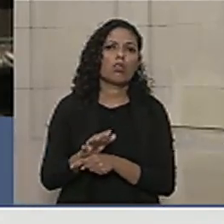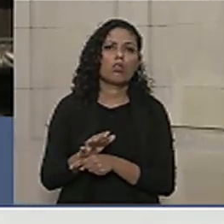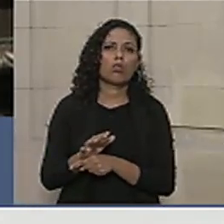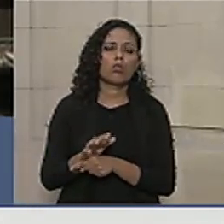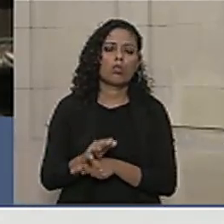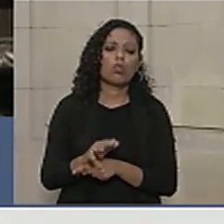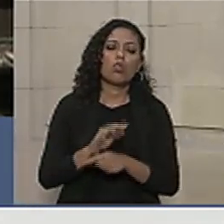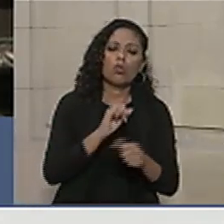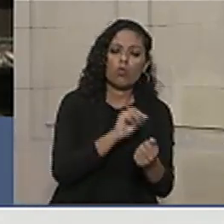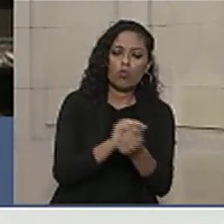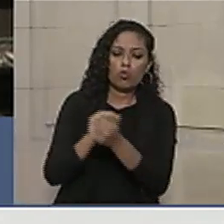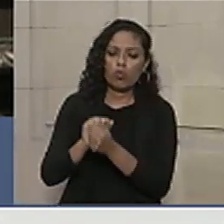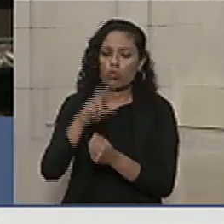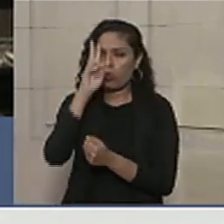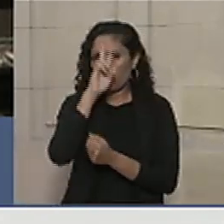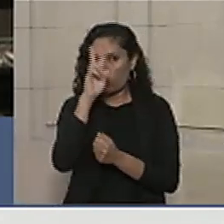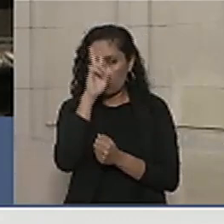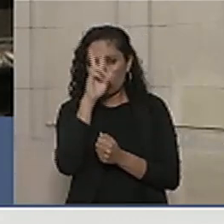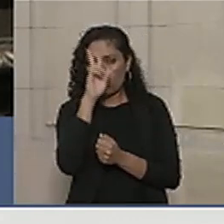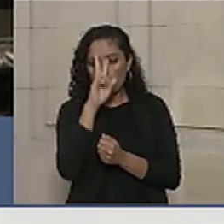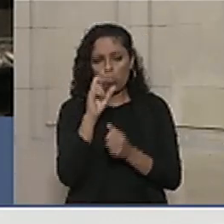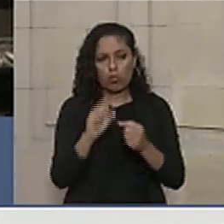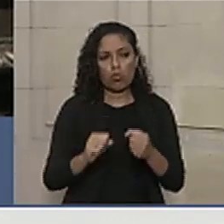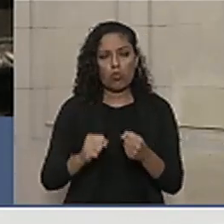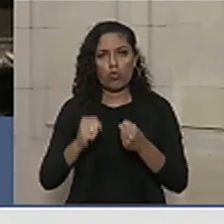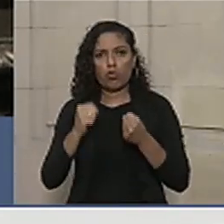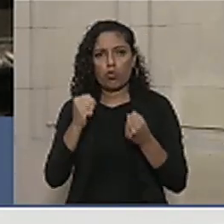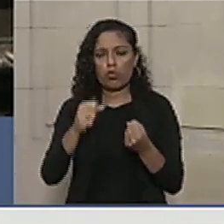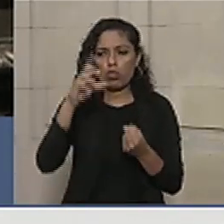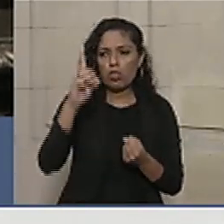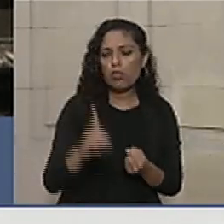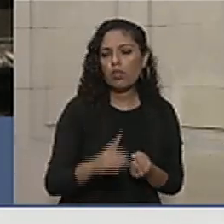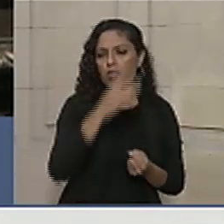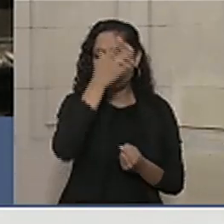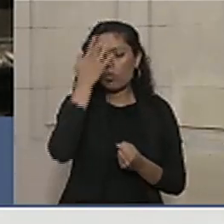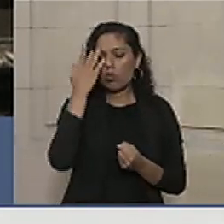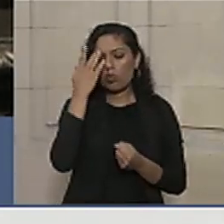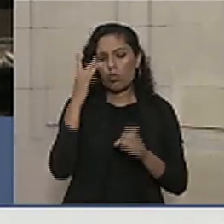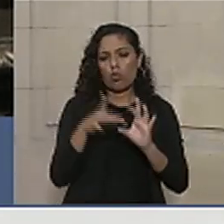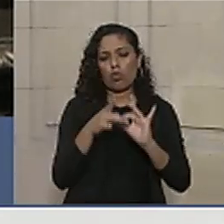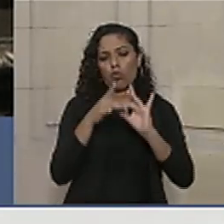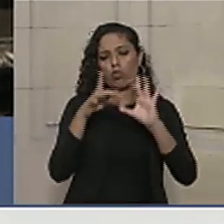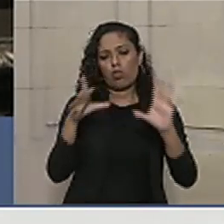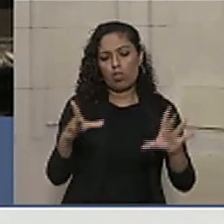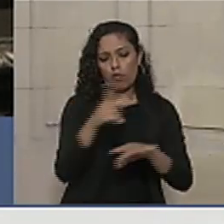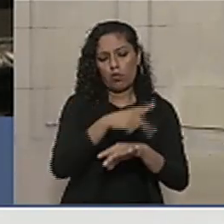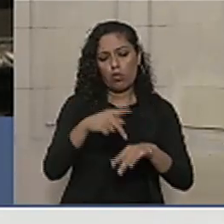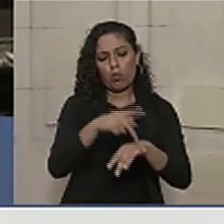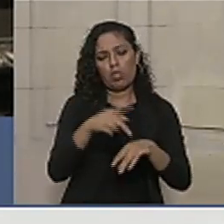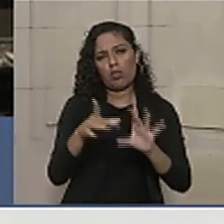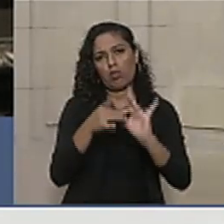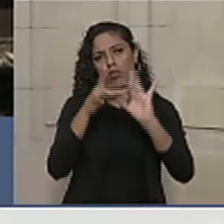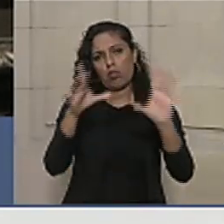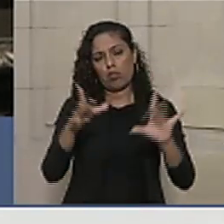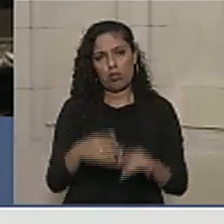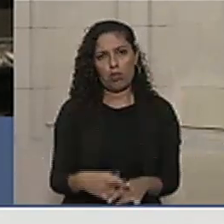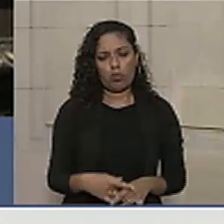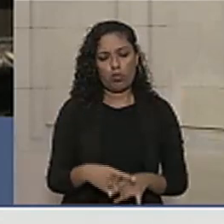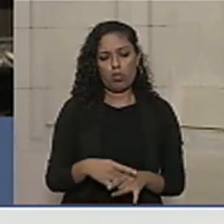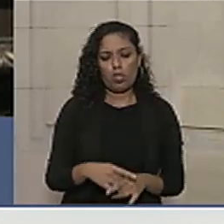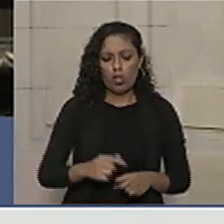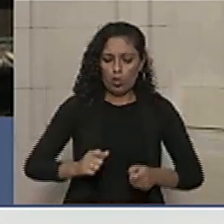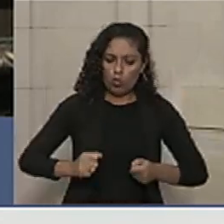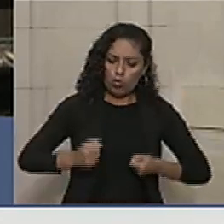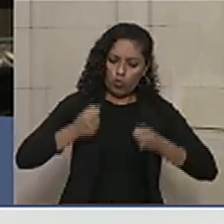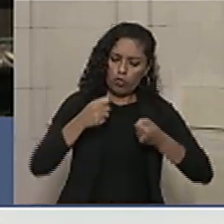das suas histórias e memórias, a luta em defesa da cidadania e da democracia plena. A luta de Martin